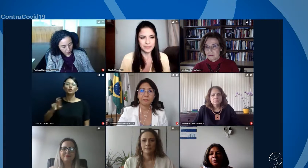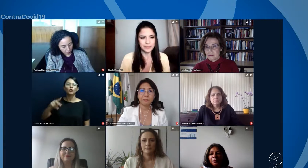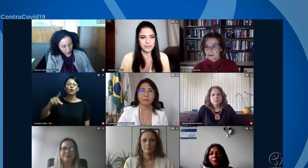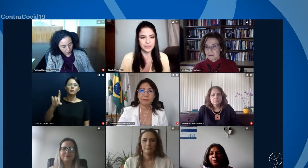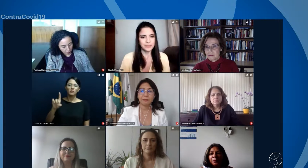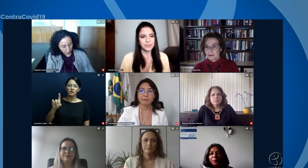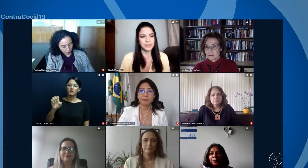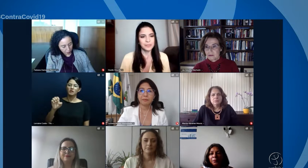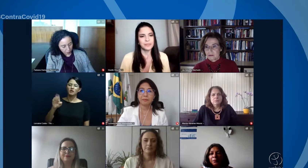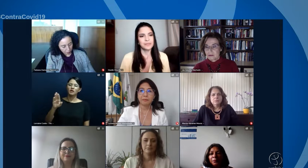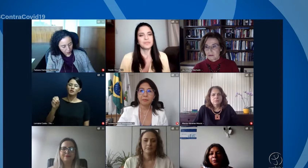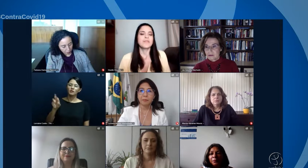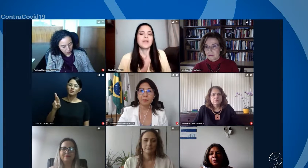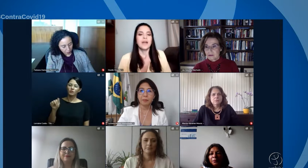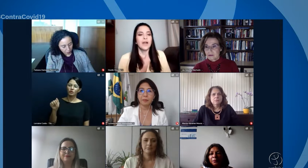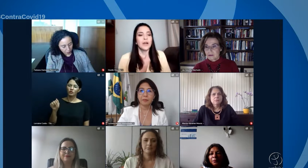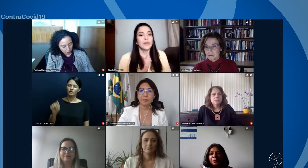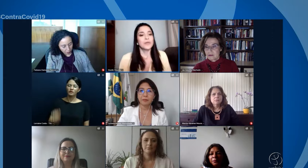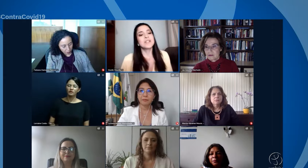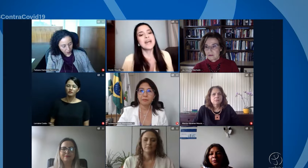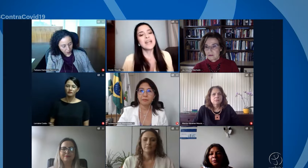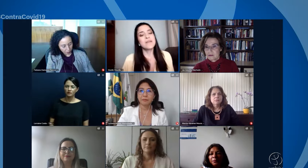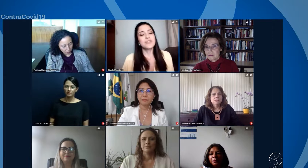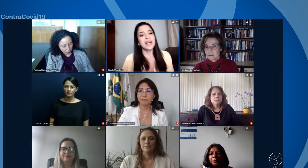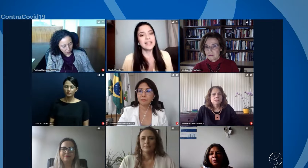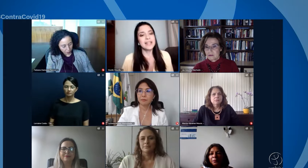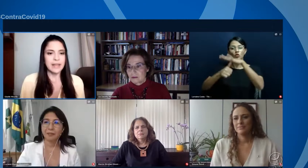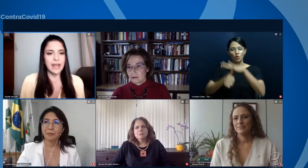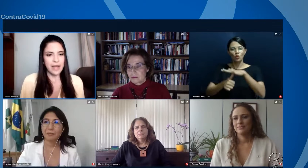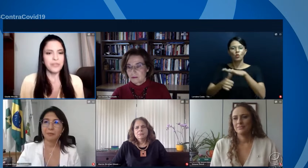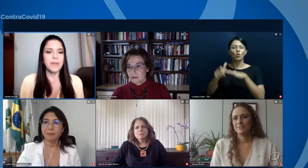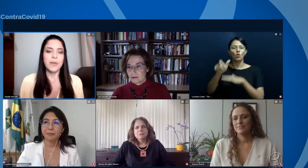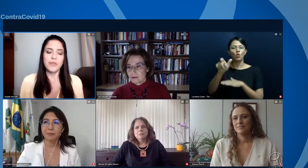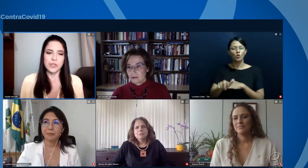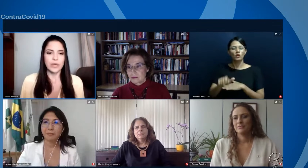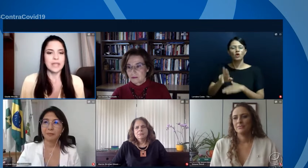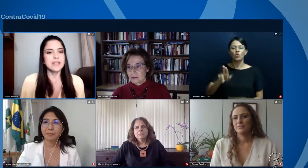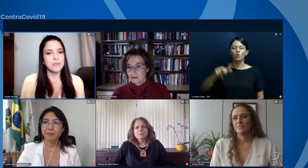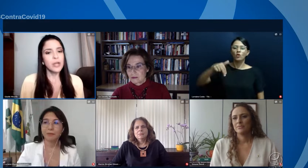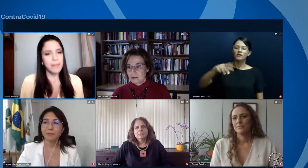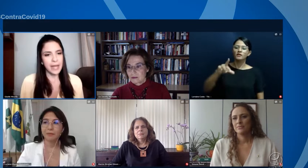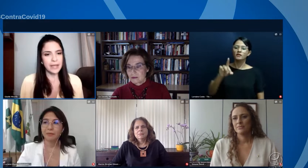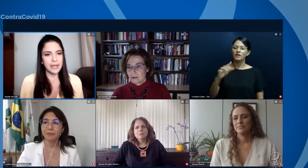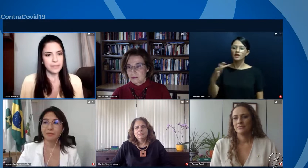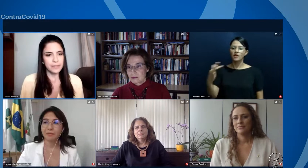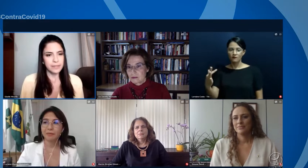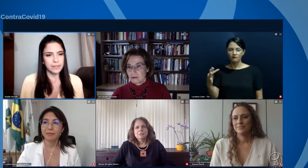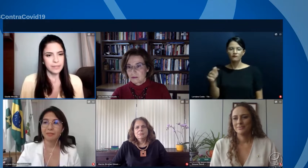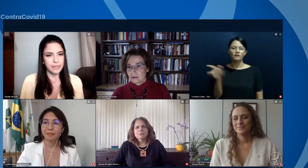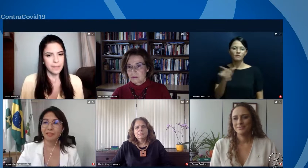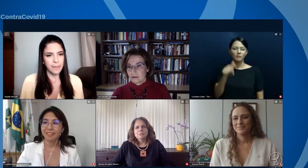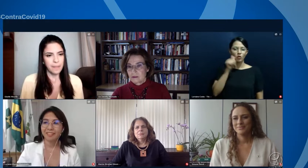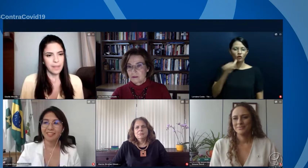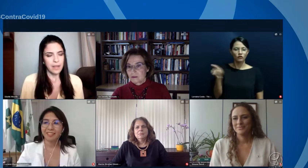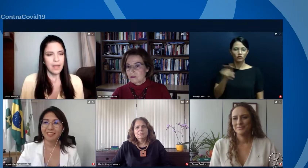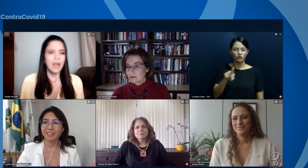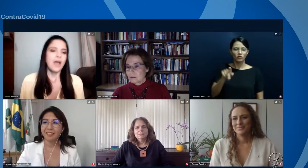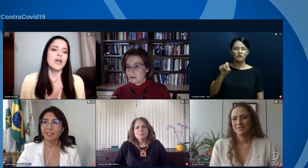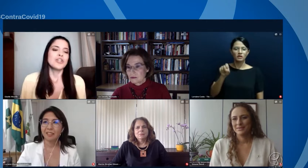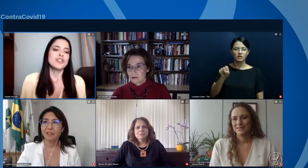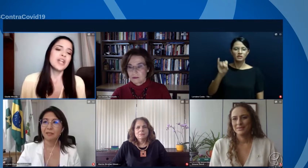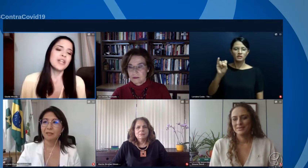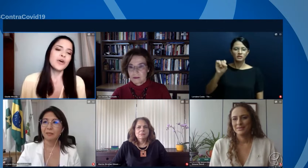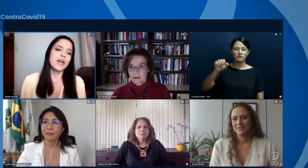mesa redonda online. Professoras, reitoras e lideranças femininas se reuniram na abertura do